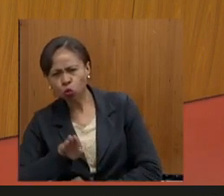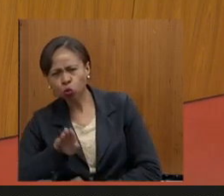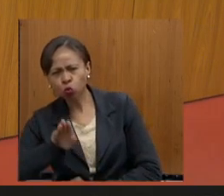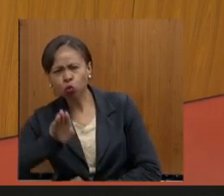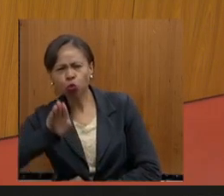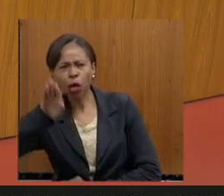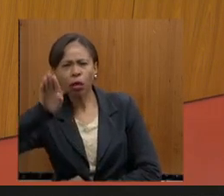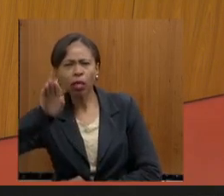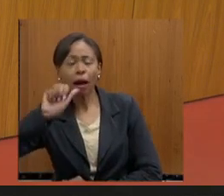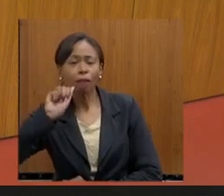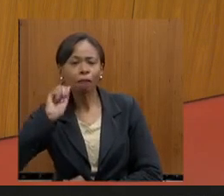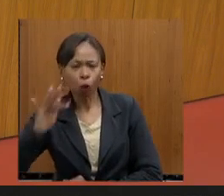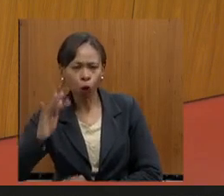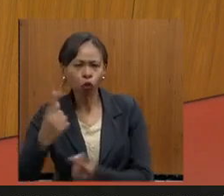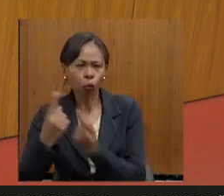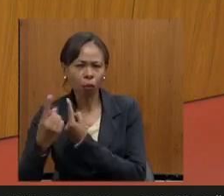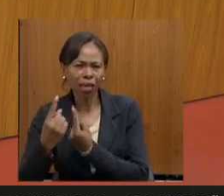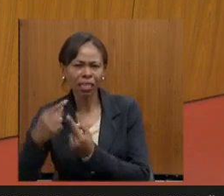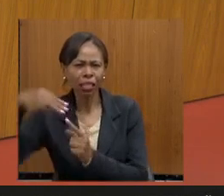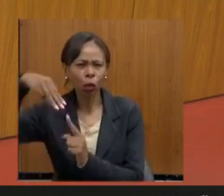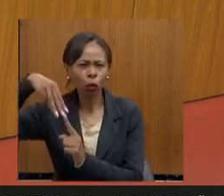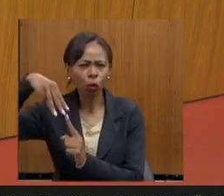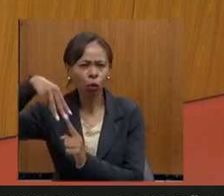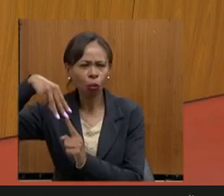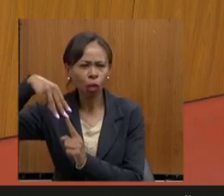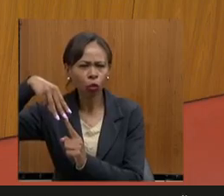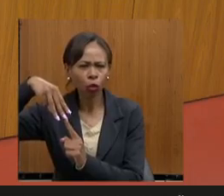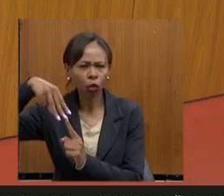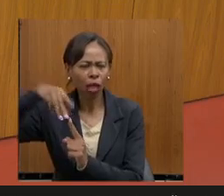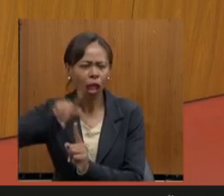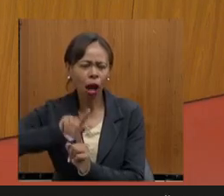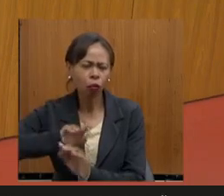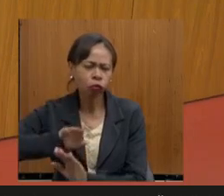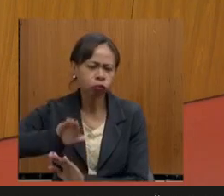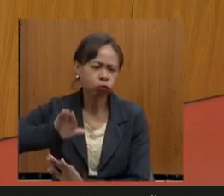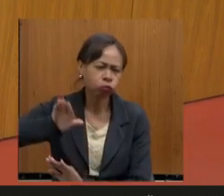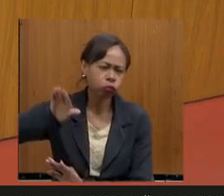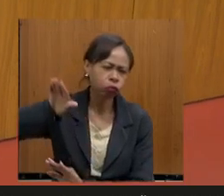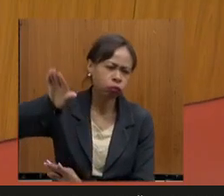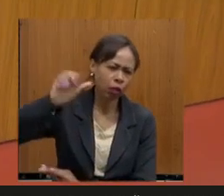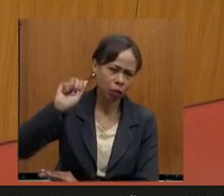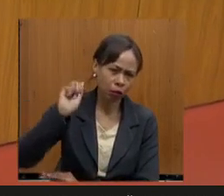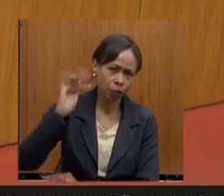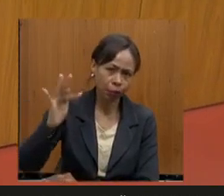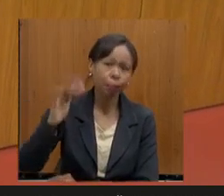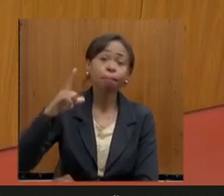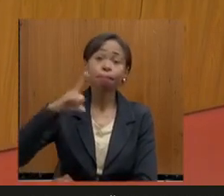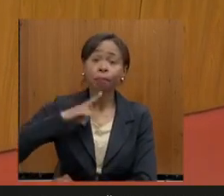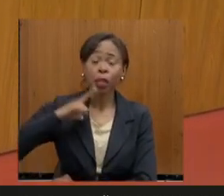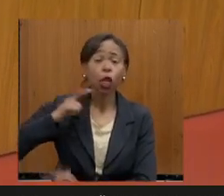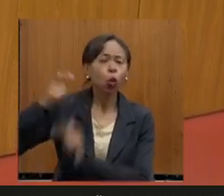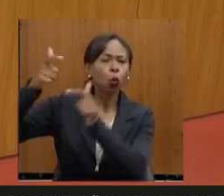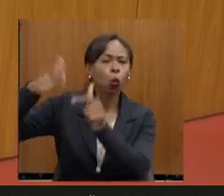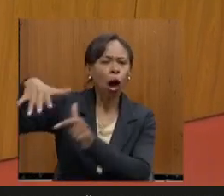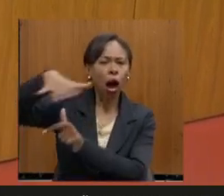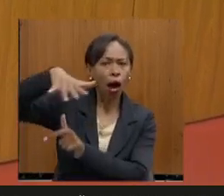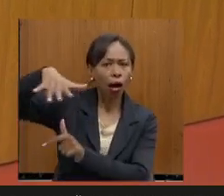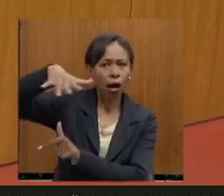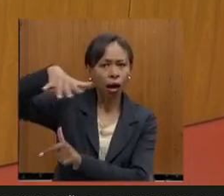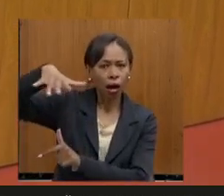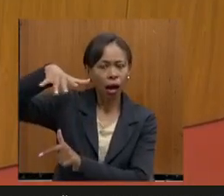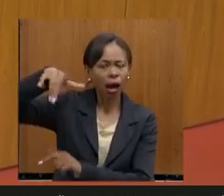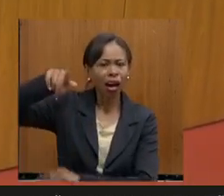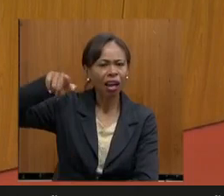nós temos em frente ali McDonald's uma área que a gente vê uma